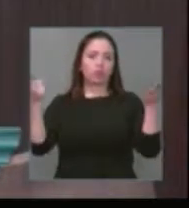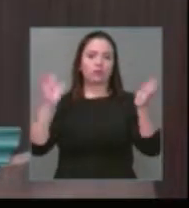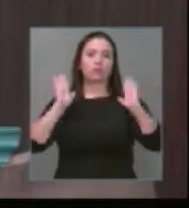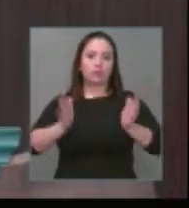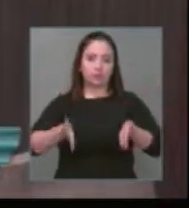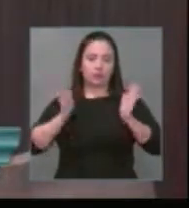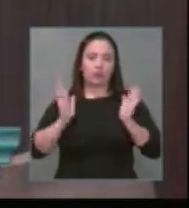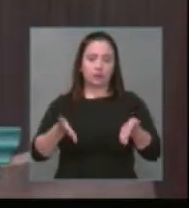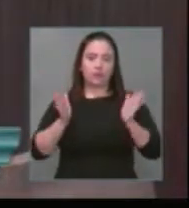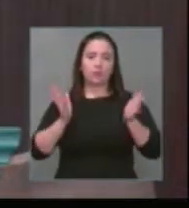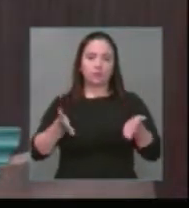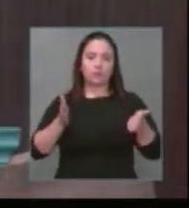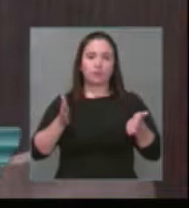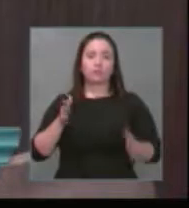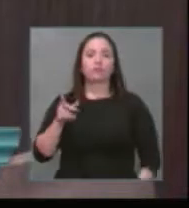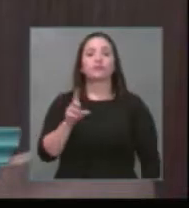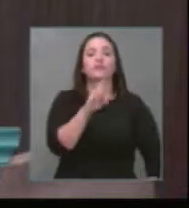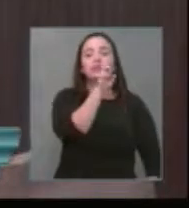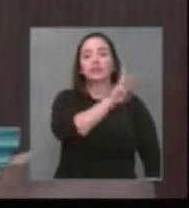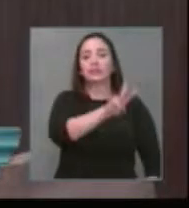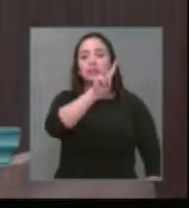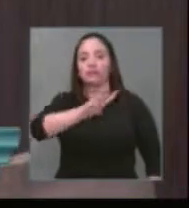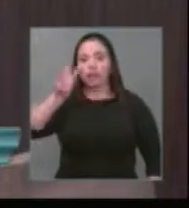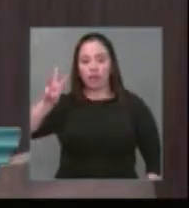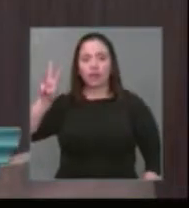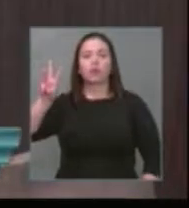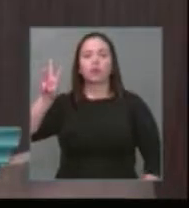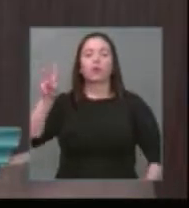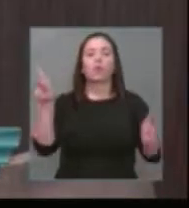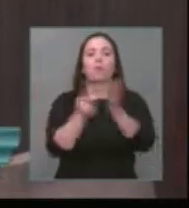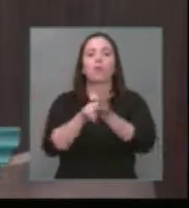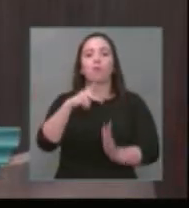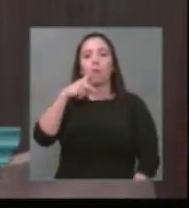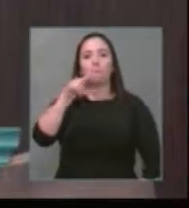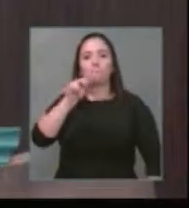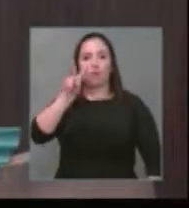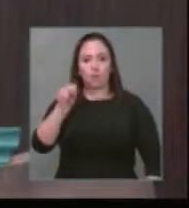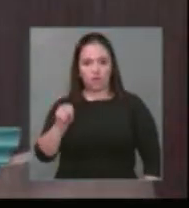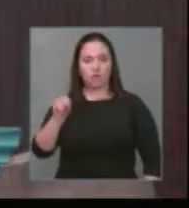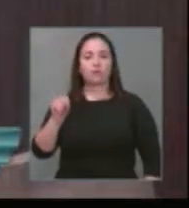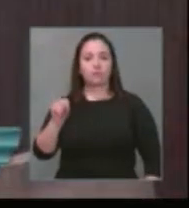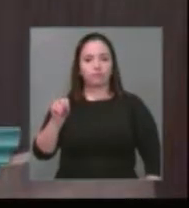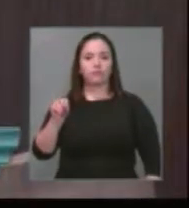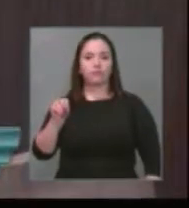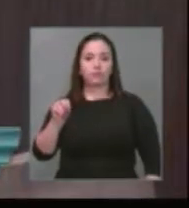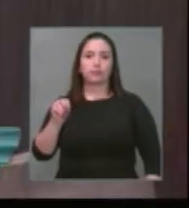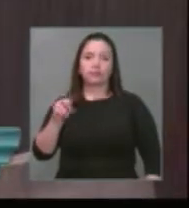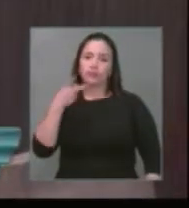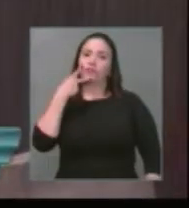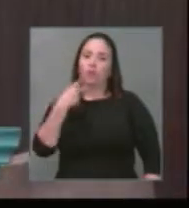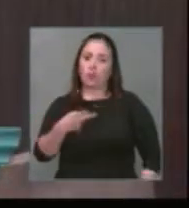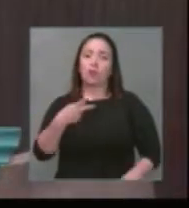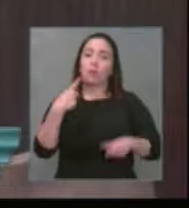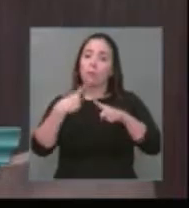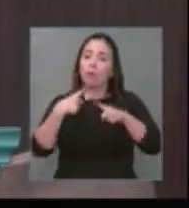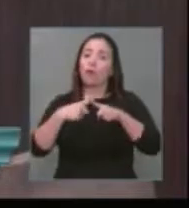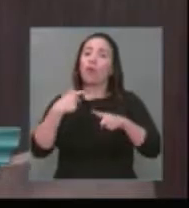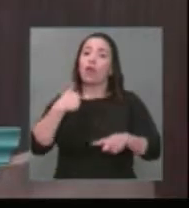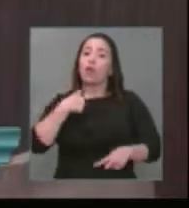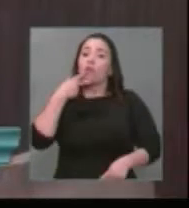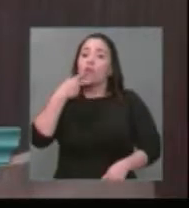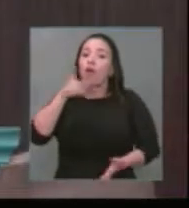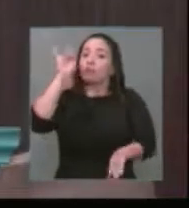reforma política na Câmara dos Deputados. Segundo a parlamentar, a falta de consenso em relação à proposta revela a